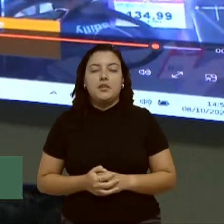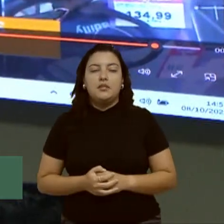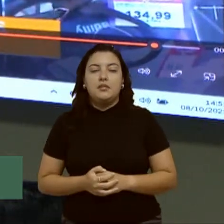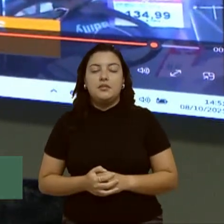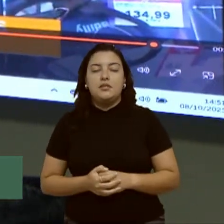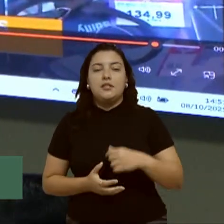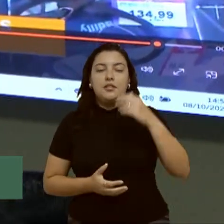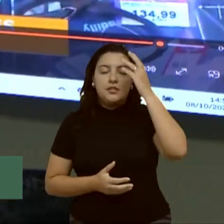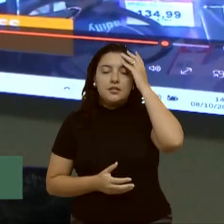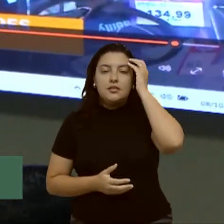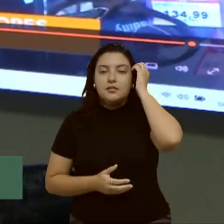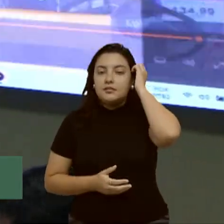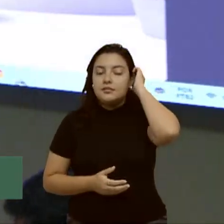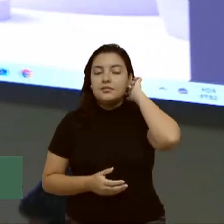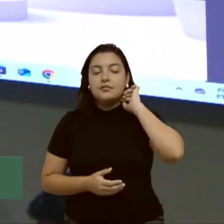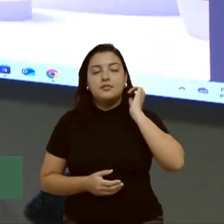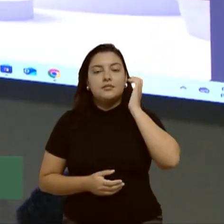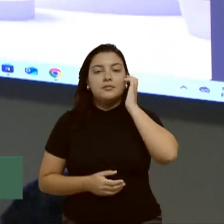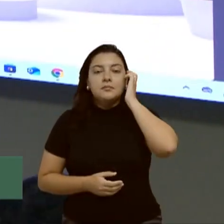Bem,